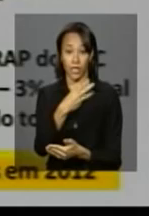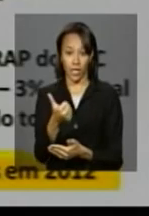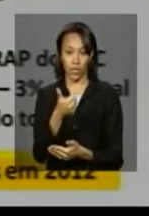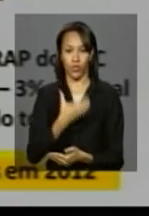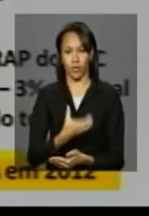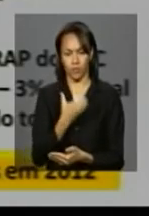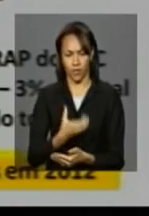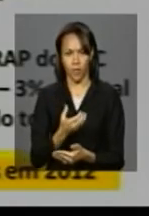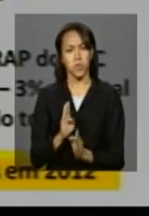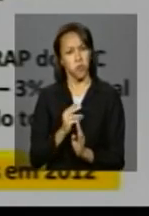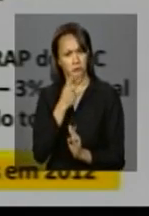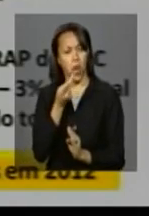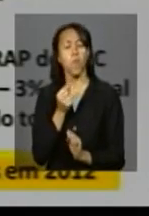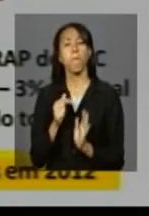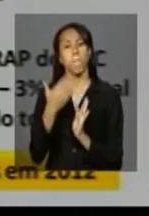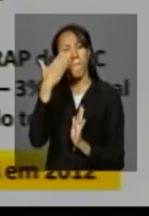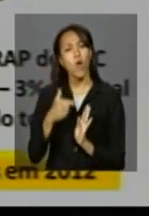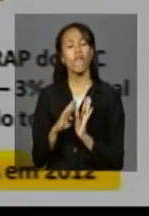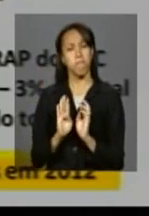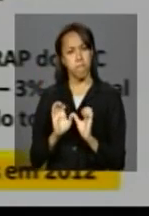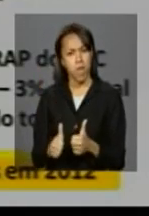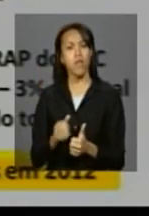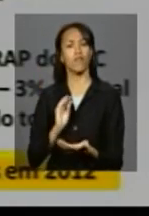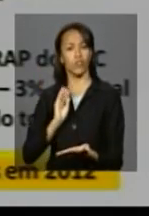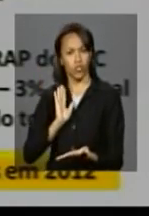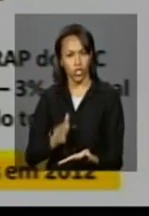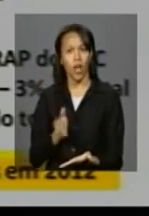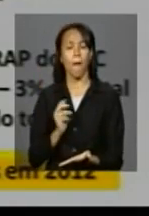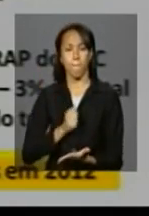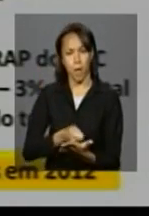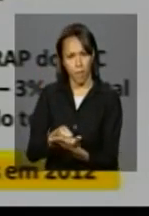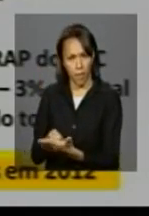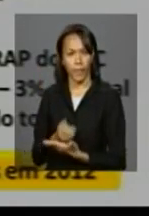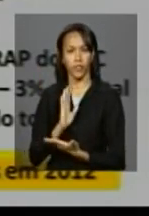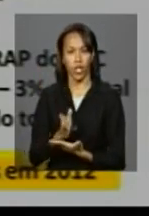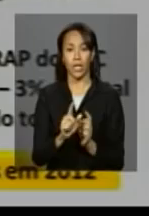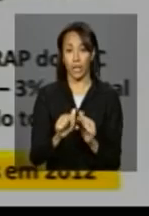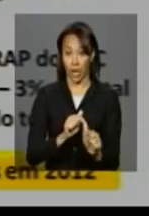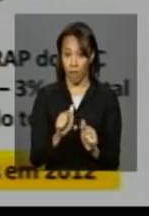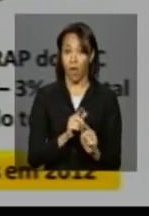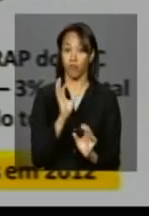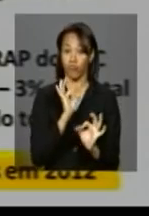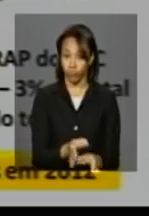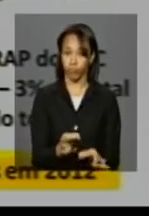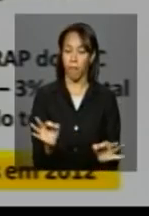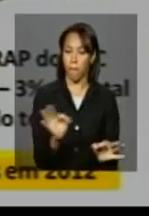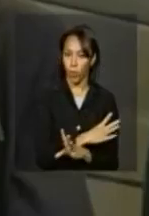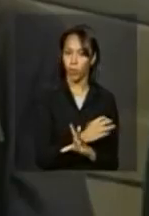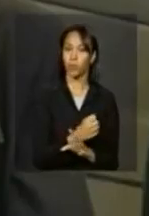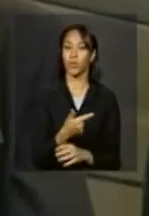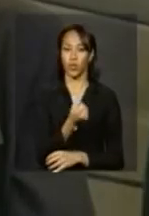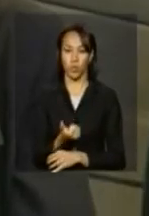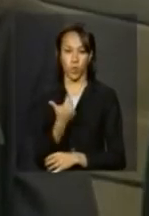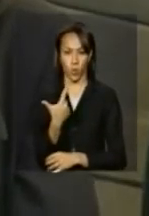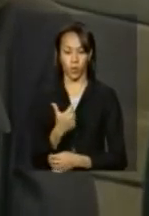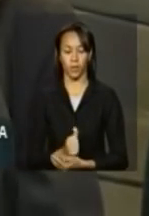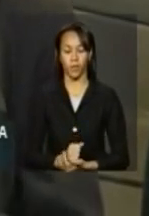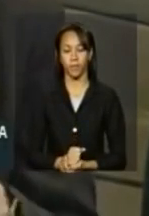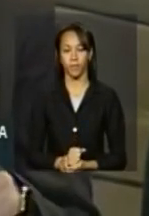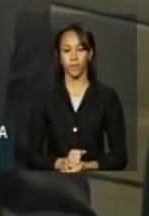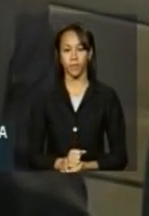dezembro, o que indica bem que o que foi pago de RAP esse ano foram obras executadas em 2012. Podemos